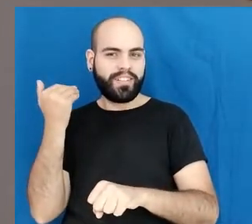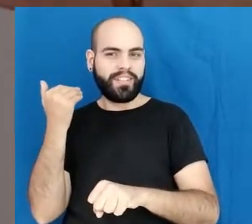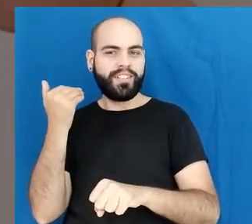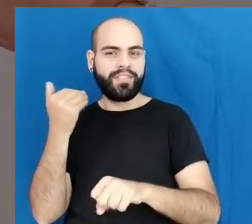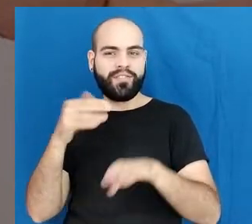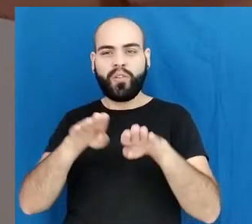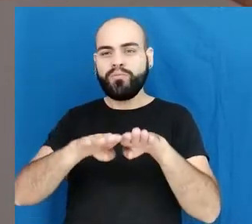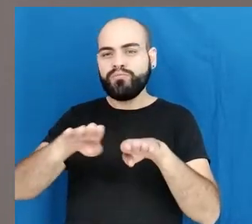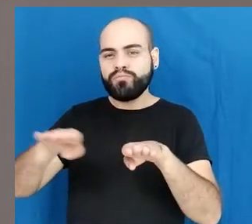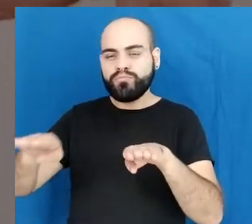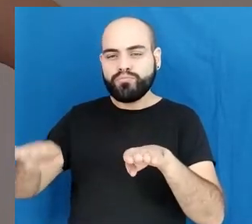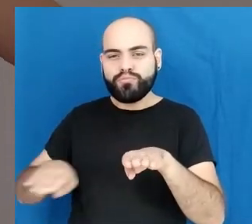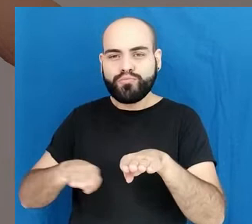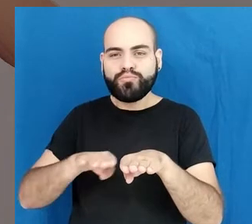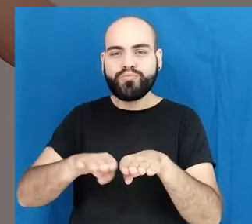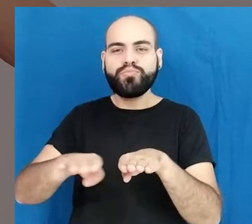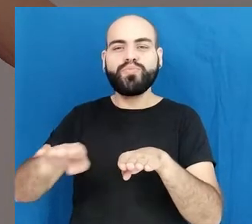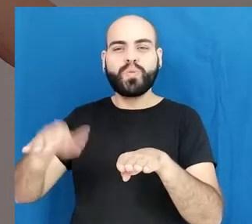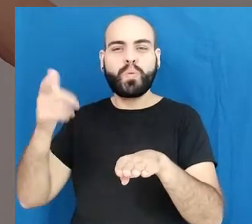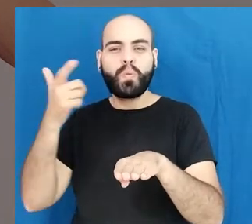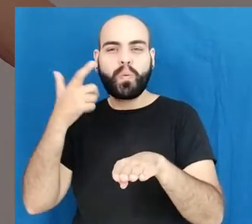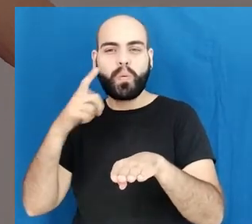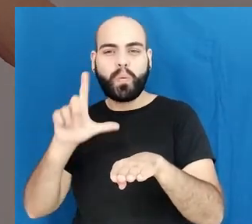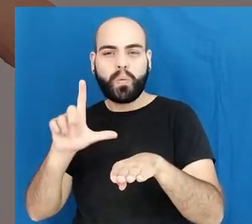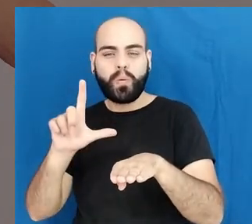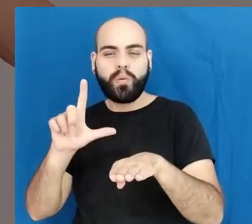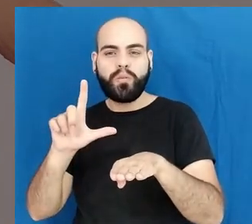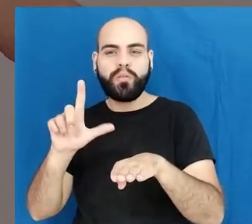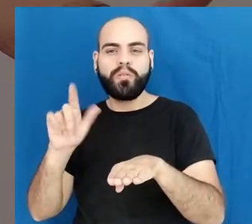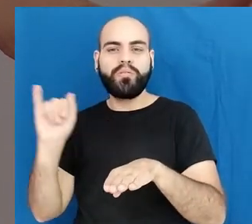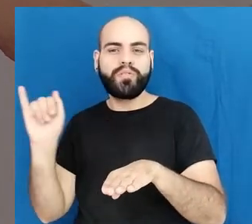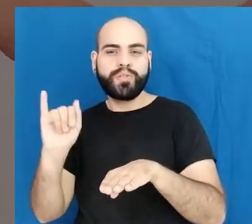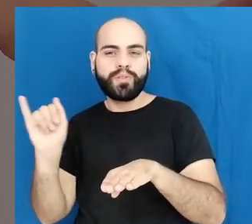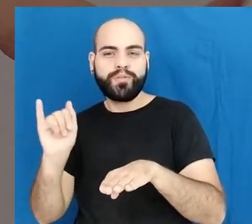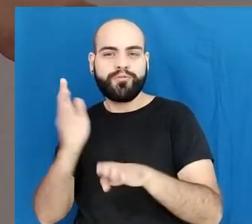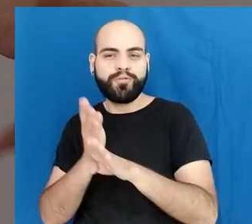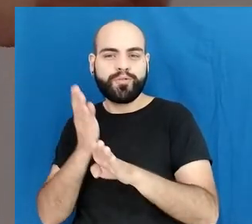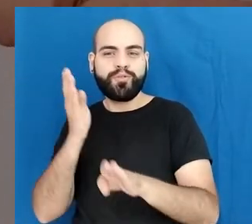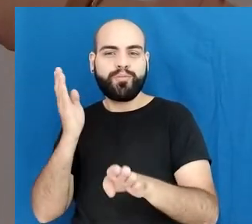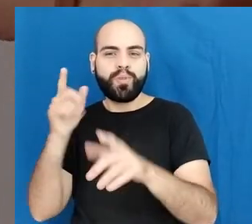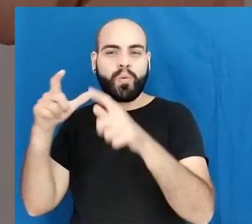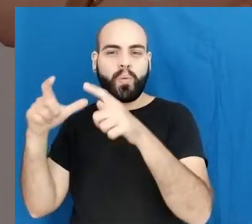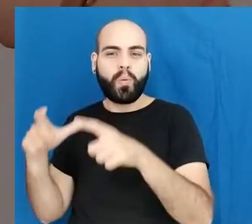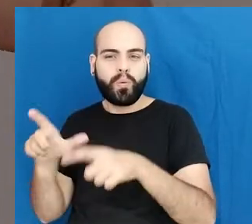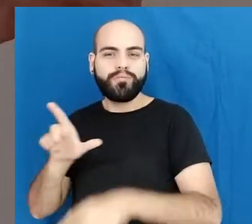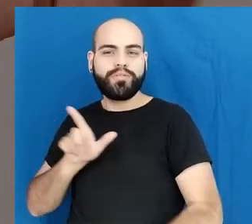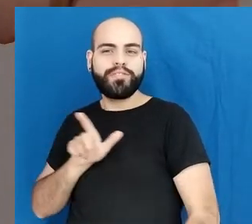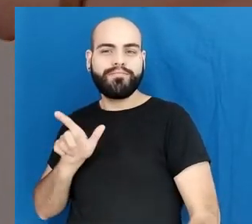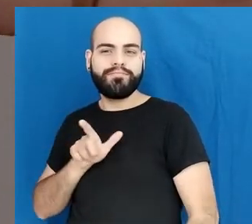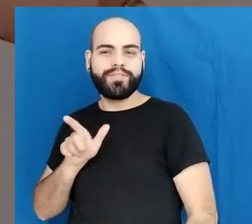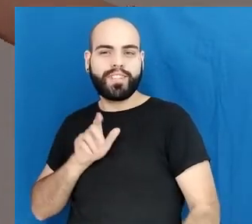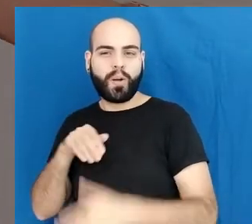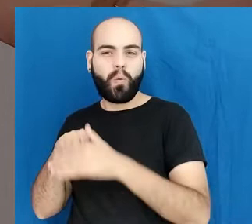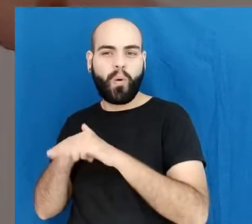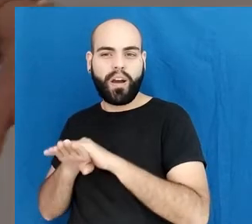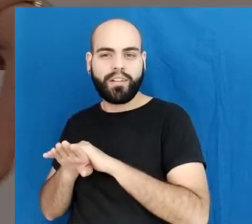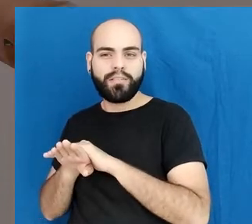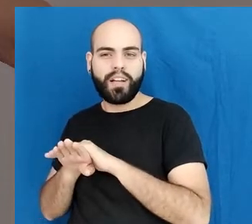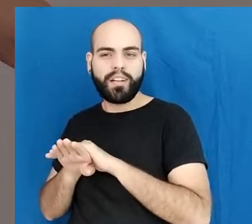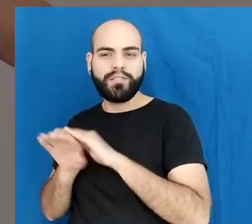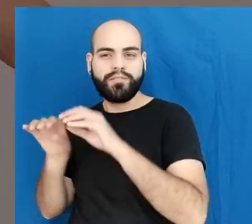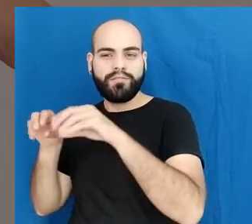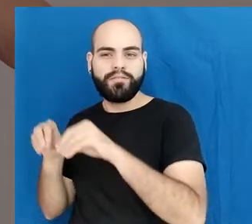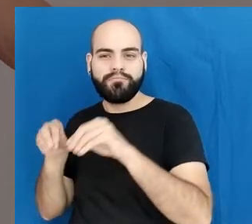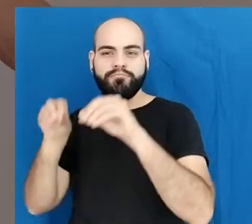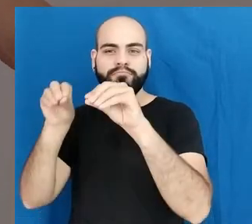refeita com esse taco de Peroba do Campo, que o IEFA descobriu onde tinha e adquiriu e foi